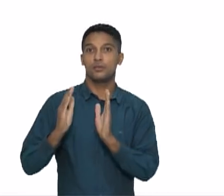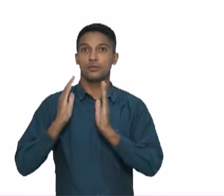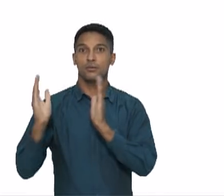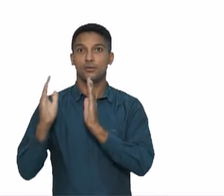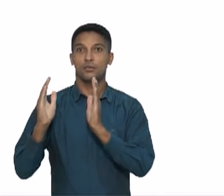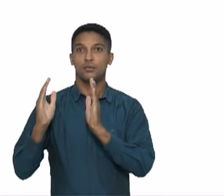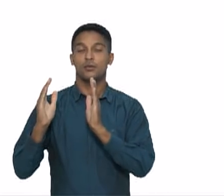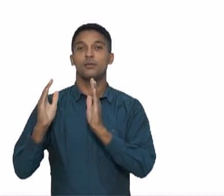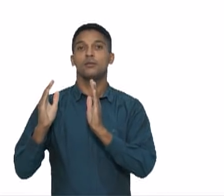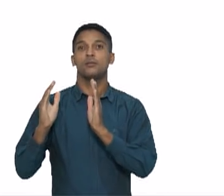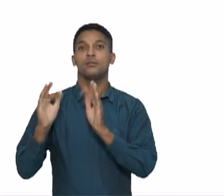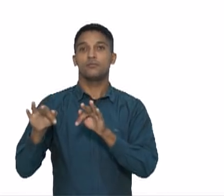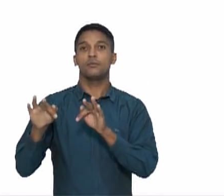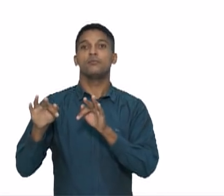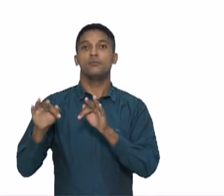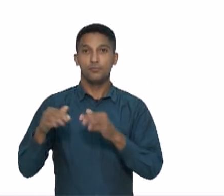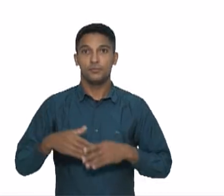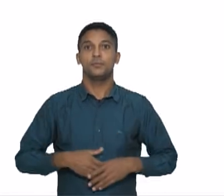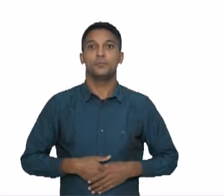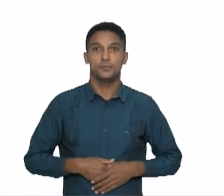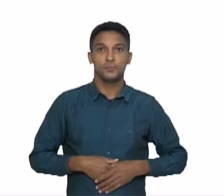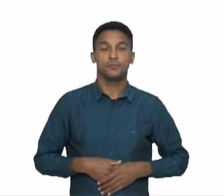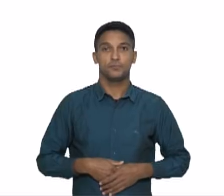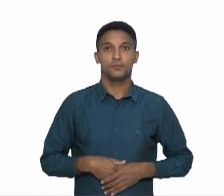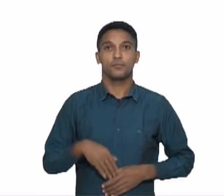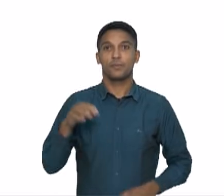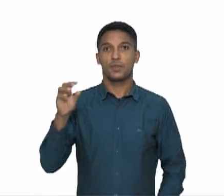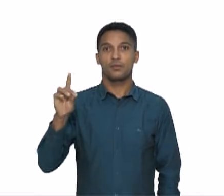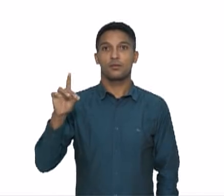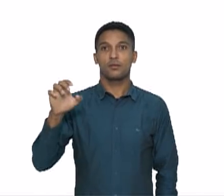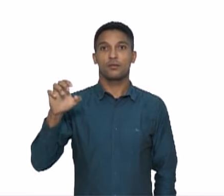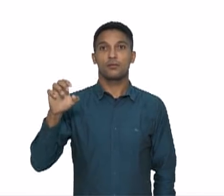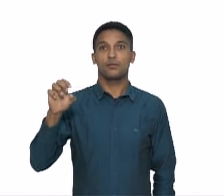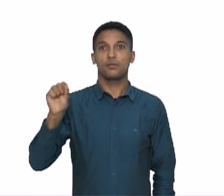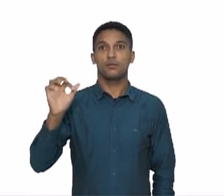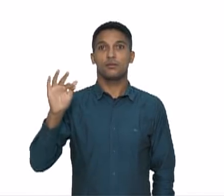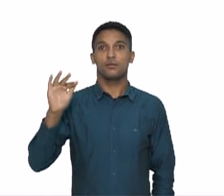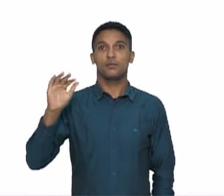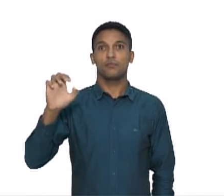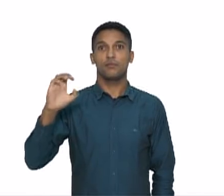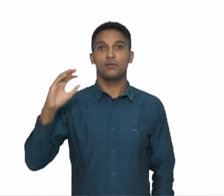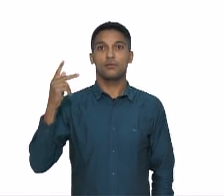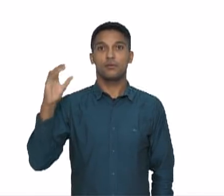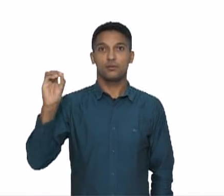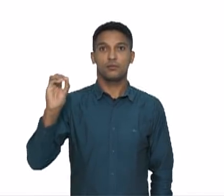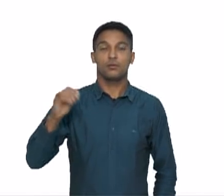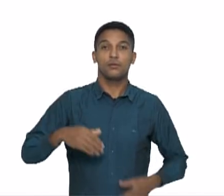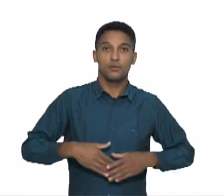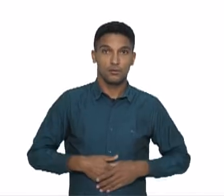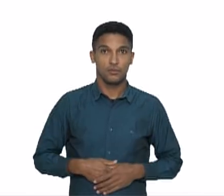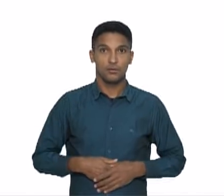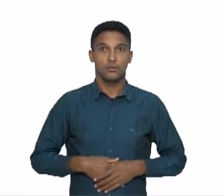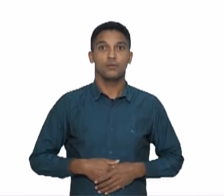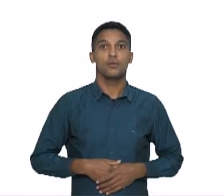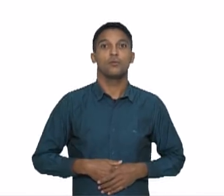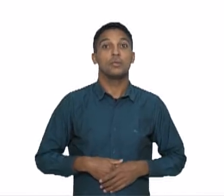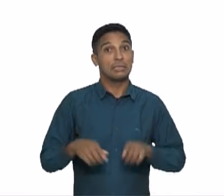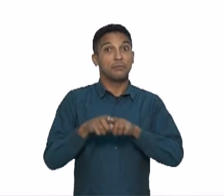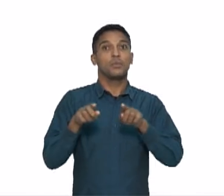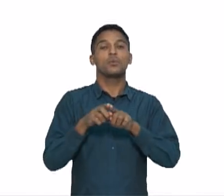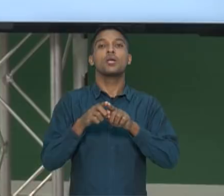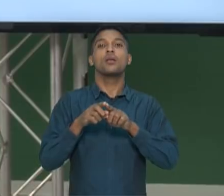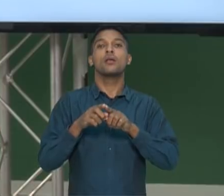maior intensidade entre as personagens da narrativa. Assim, por ser um gênero de curta duração, o conflito é